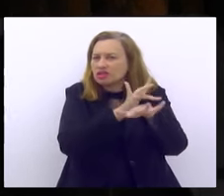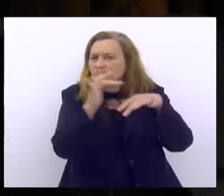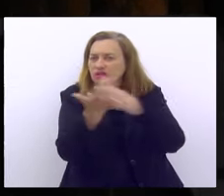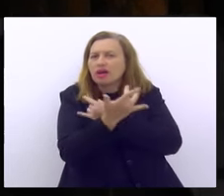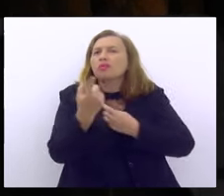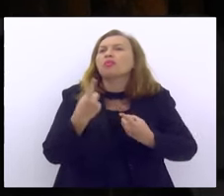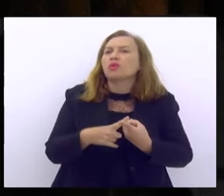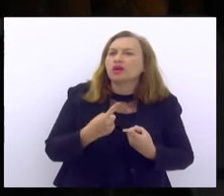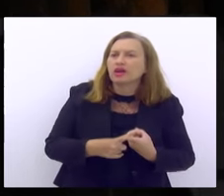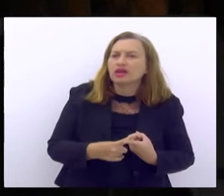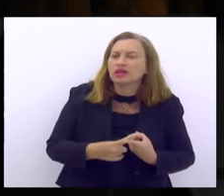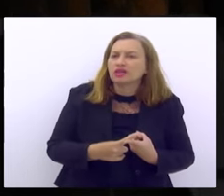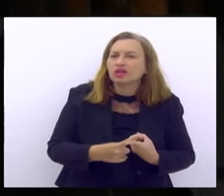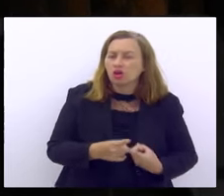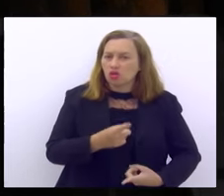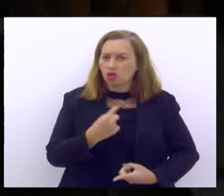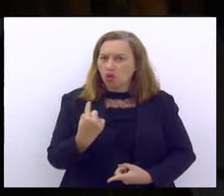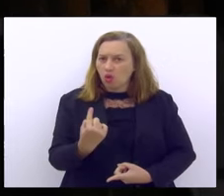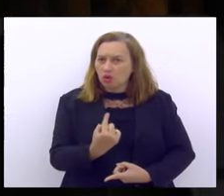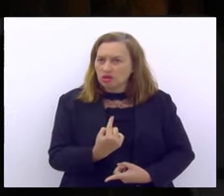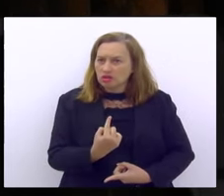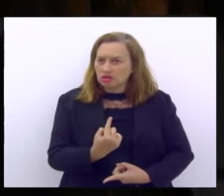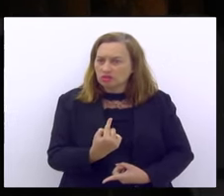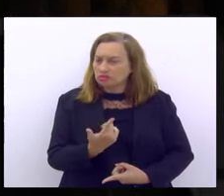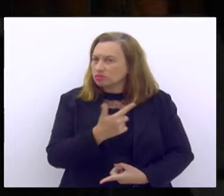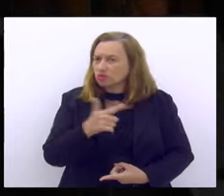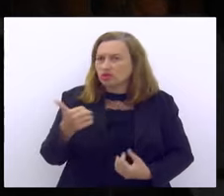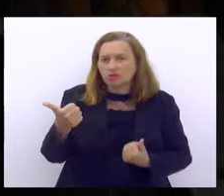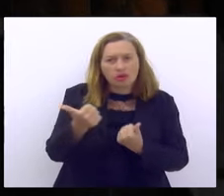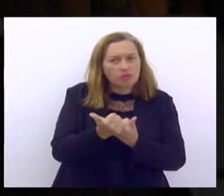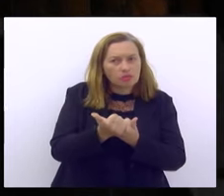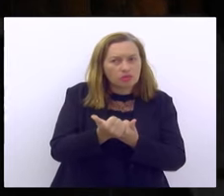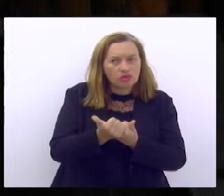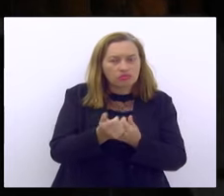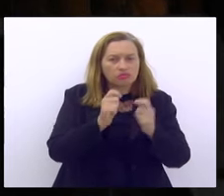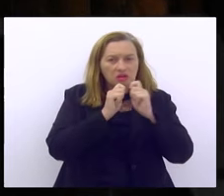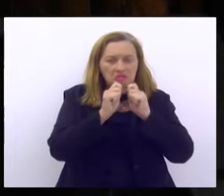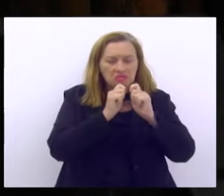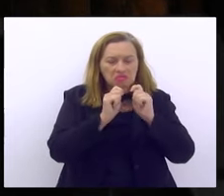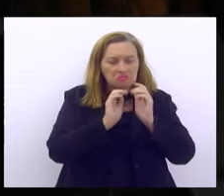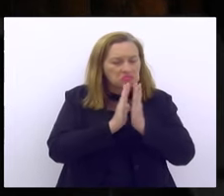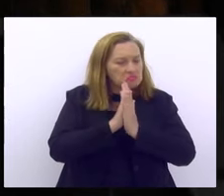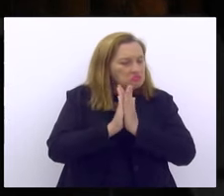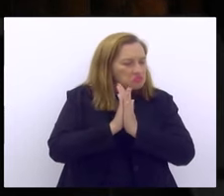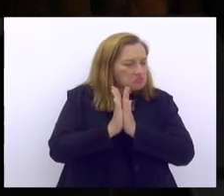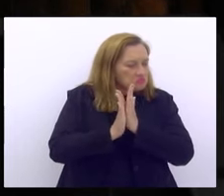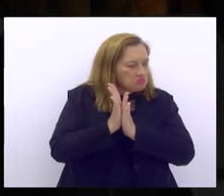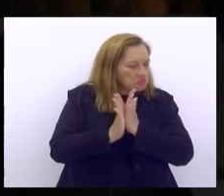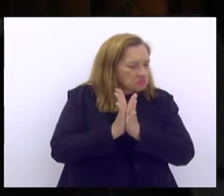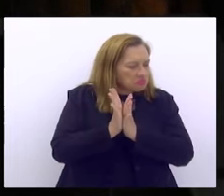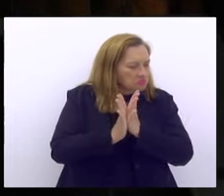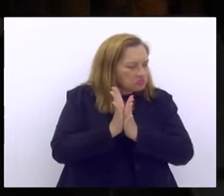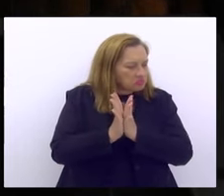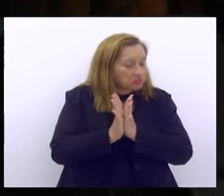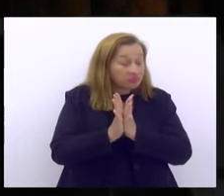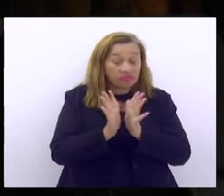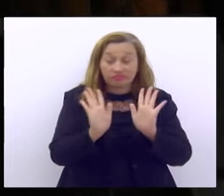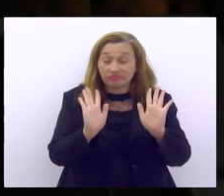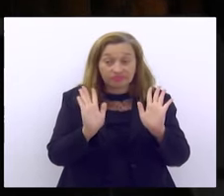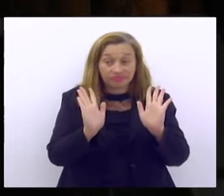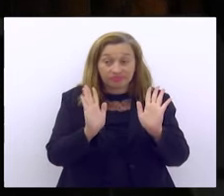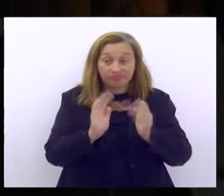porque nós não temos o apoio da extrema imprensa. A gente não tem espaço na extrema